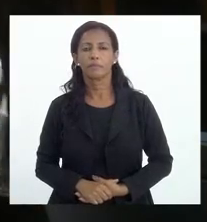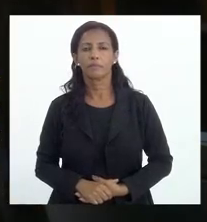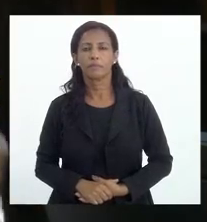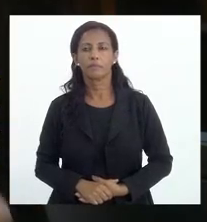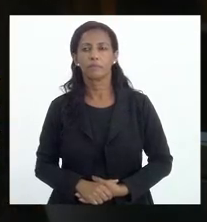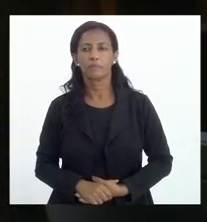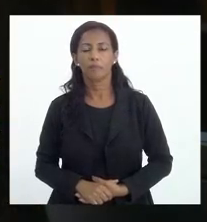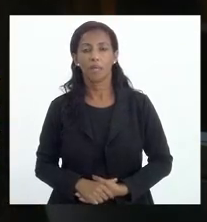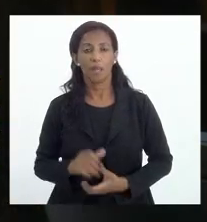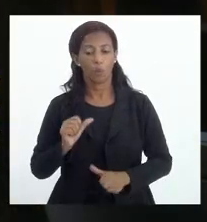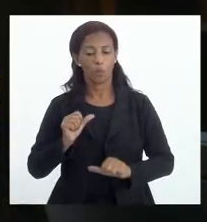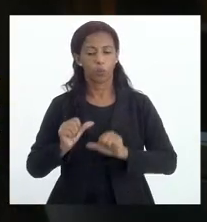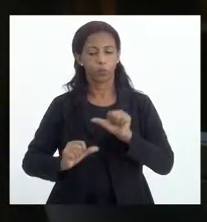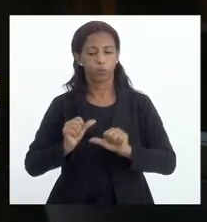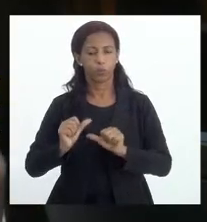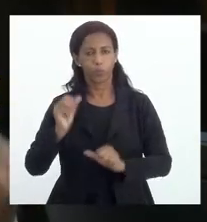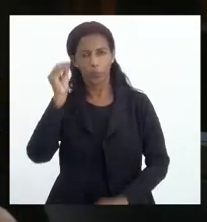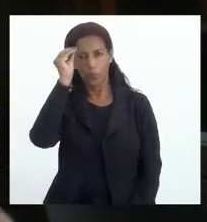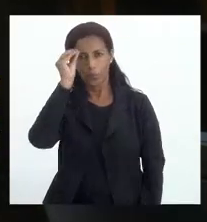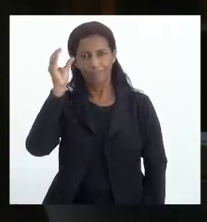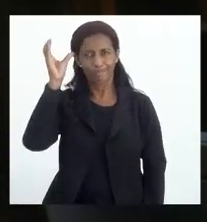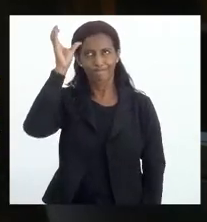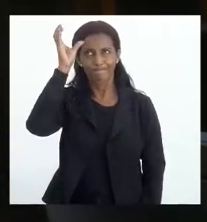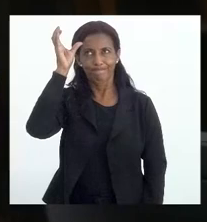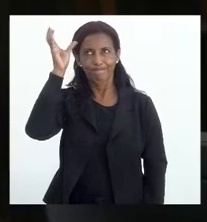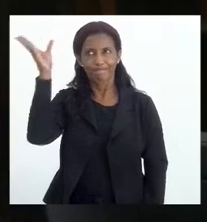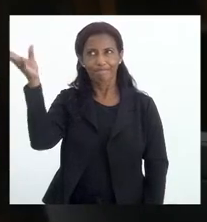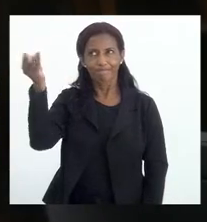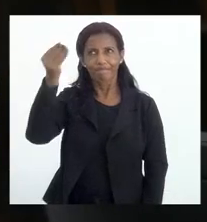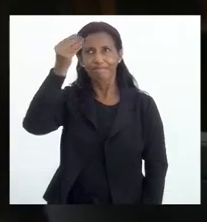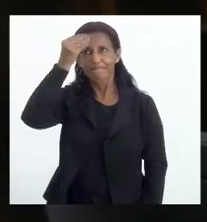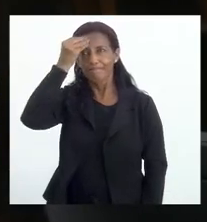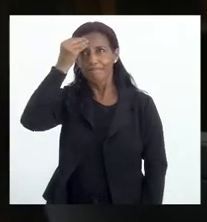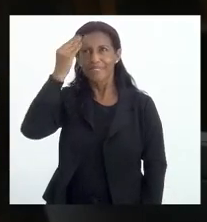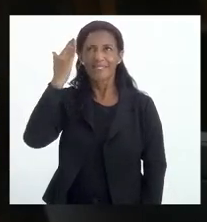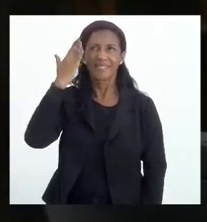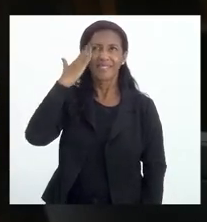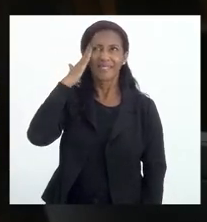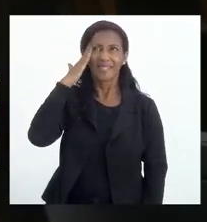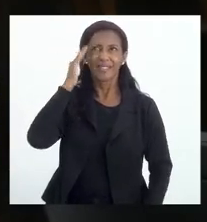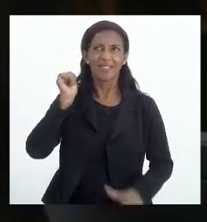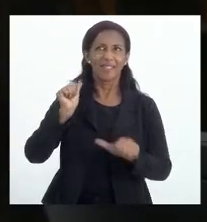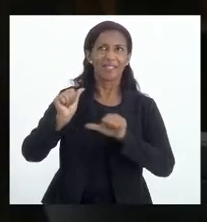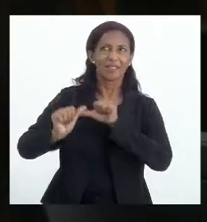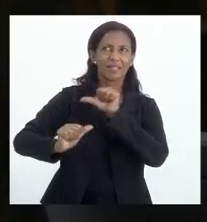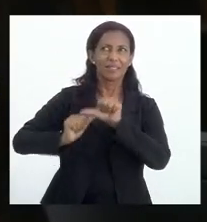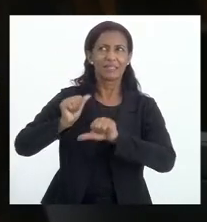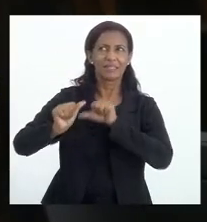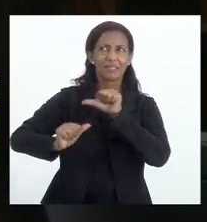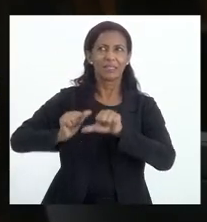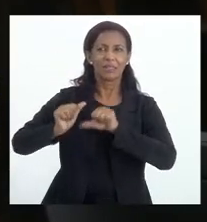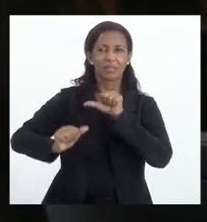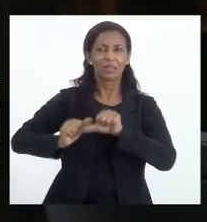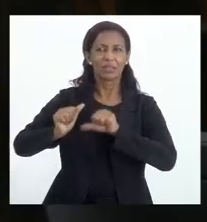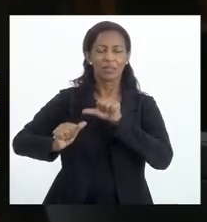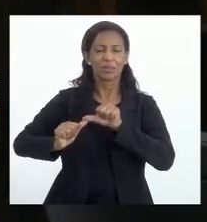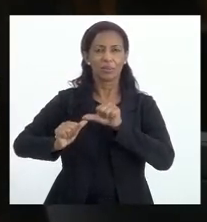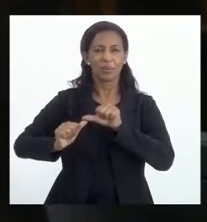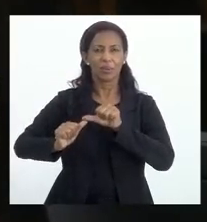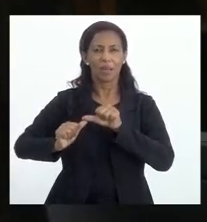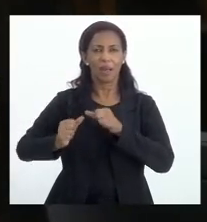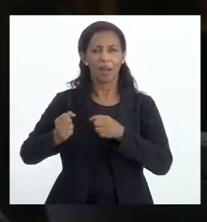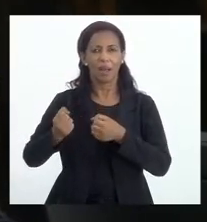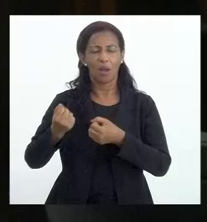nossa cultura para entender que nós vamos precisar trocar a roda do carro com ele em